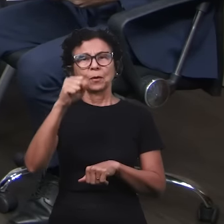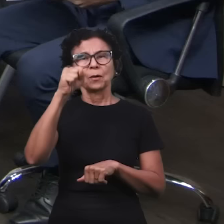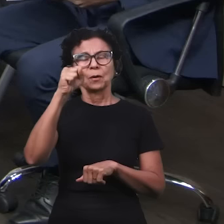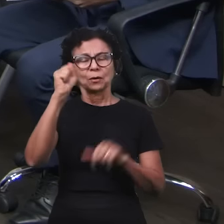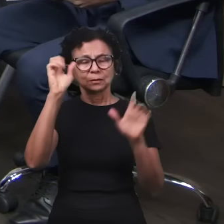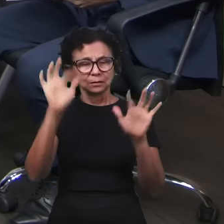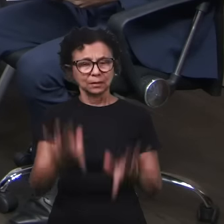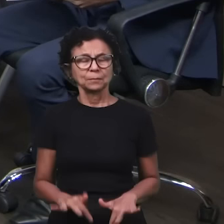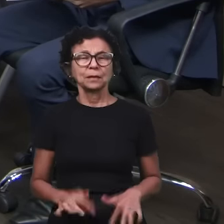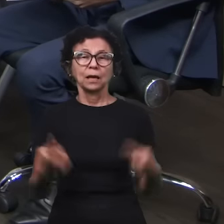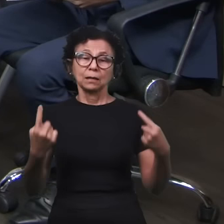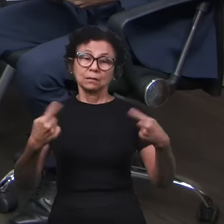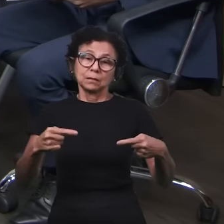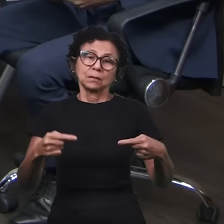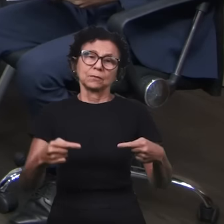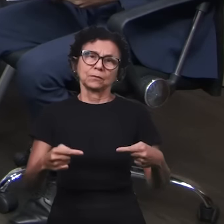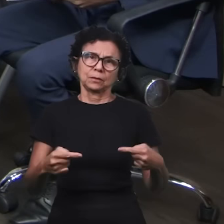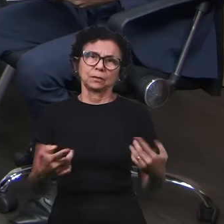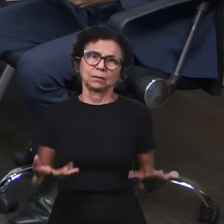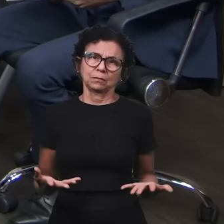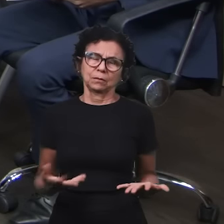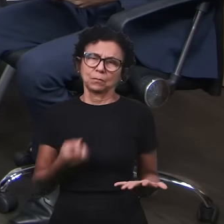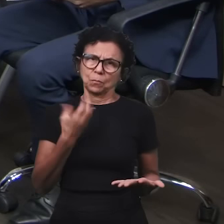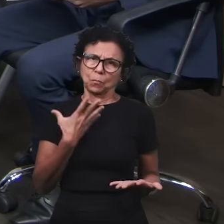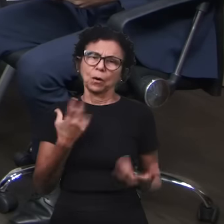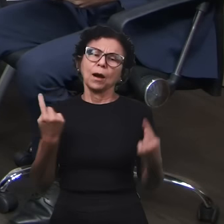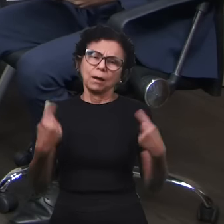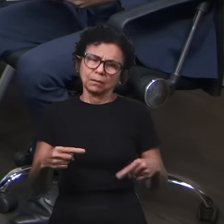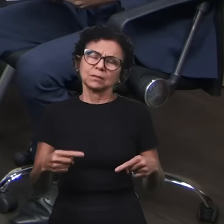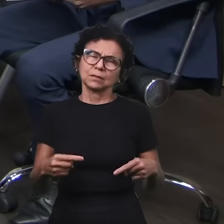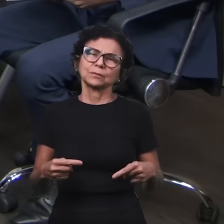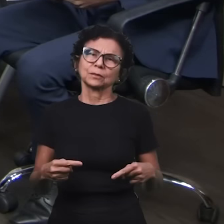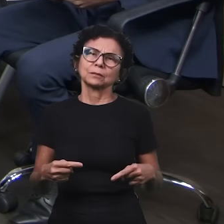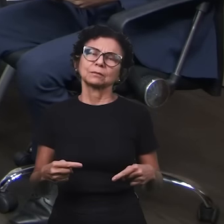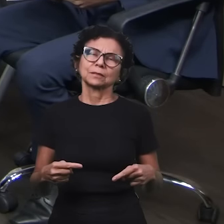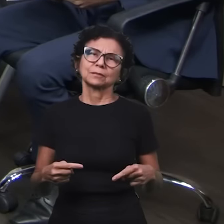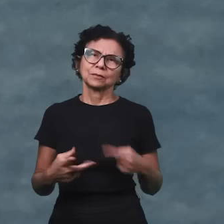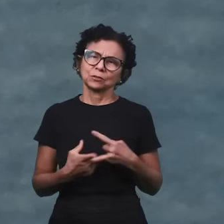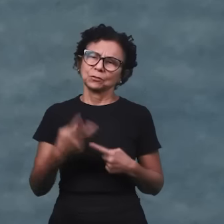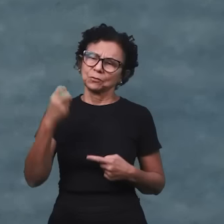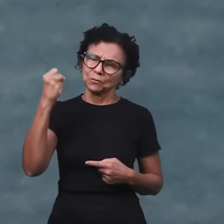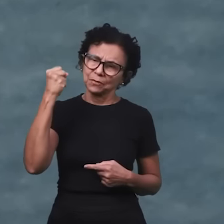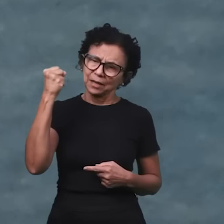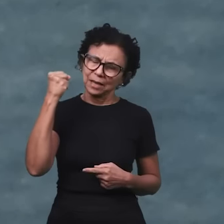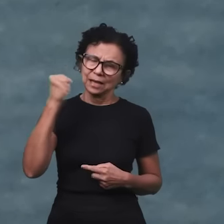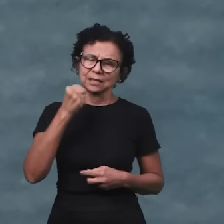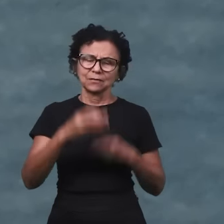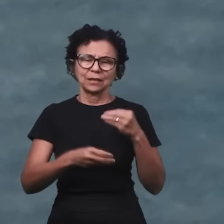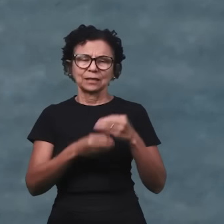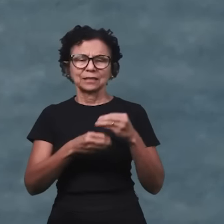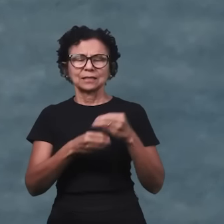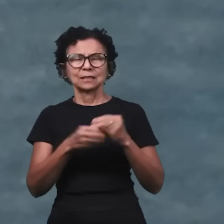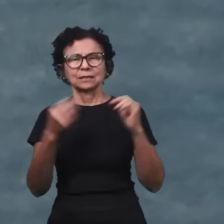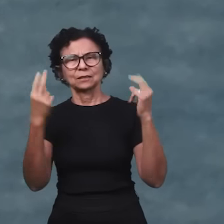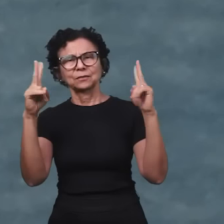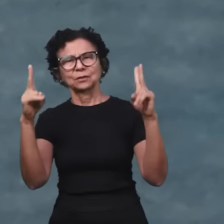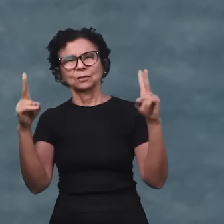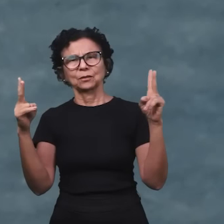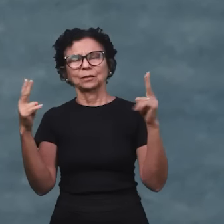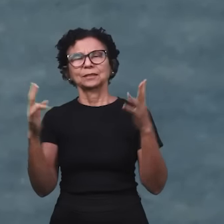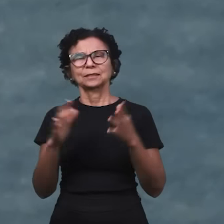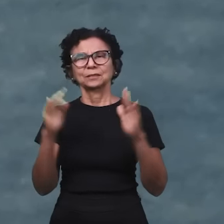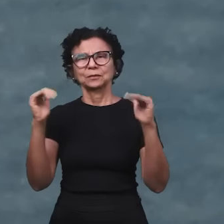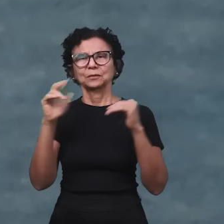desafio, né? O bom é quando tem desafio. E aí a gente vence e vai colecionando as vitórias no Senhor, como você acabou de